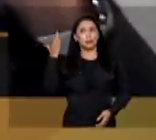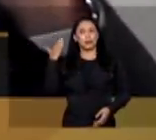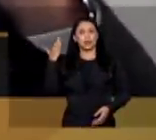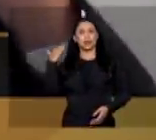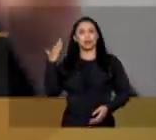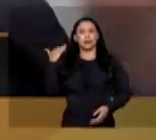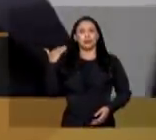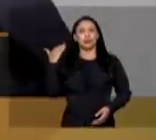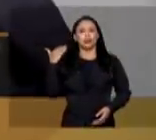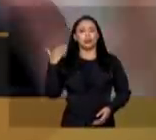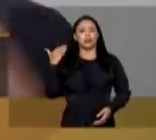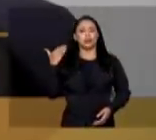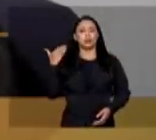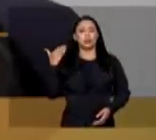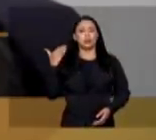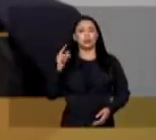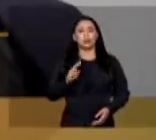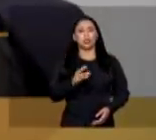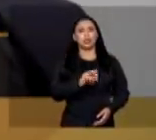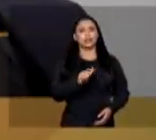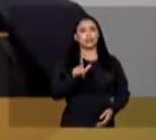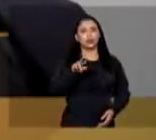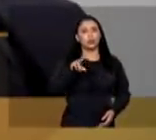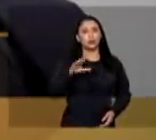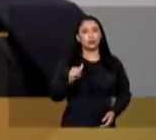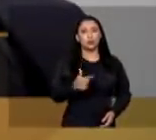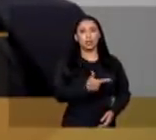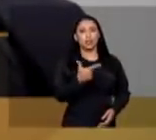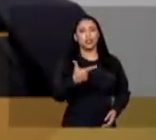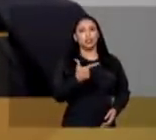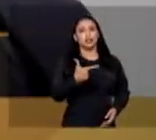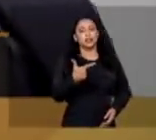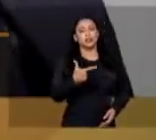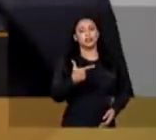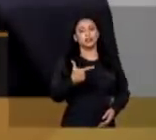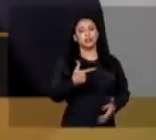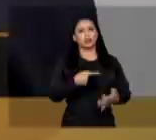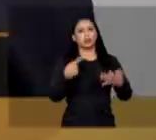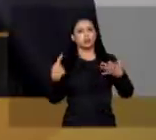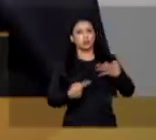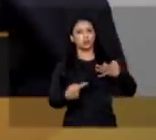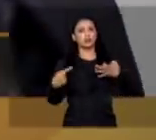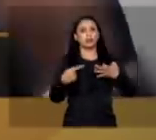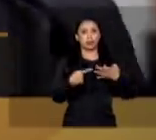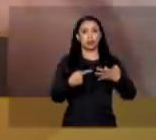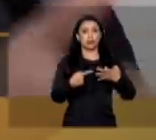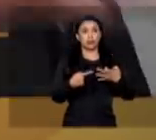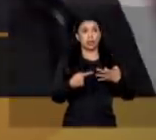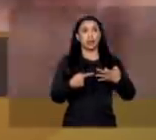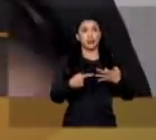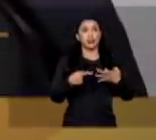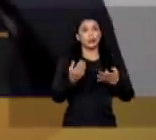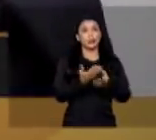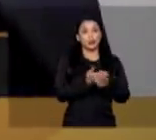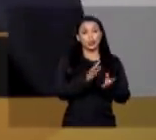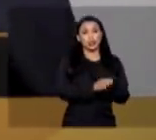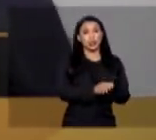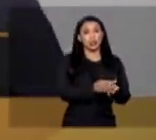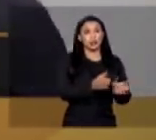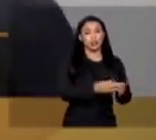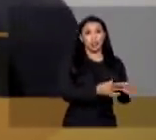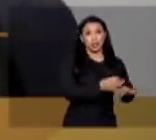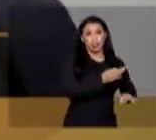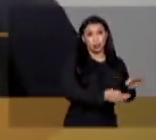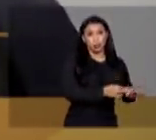situação do célebre HC do Lula sobre a segunda instância, em que também tirou-se o processo da turma